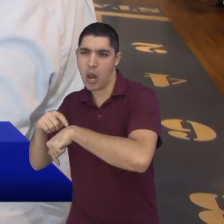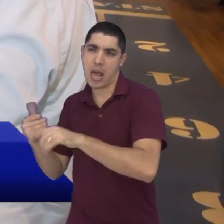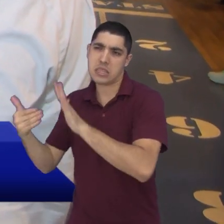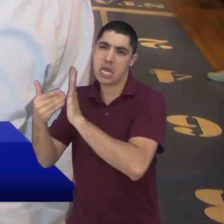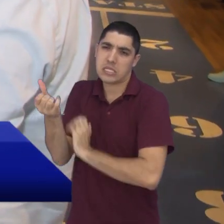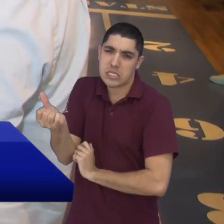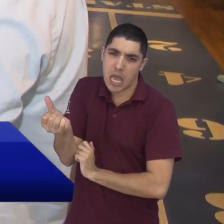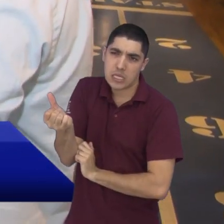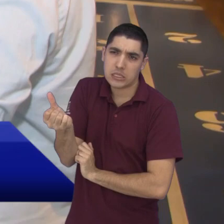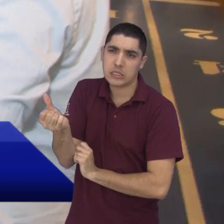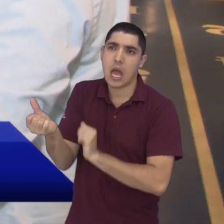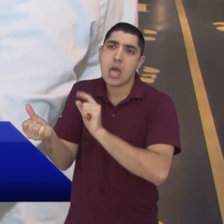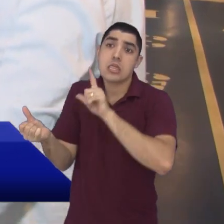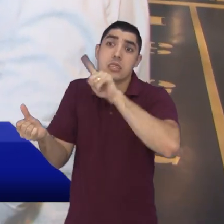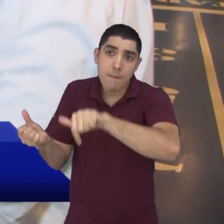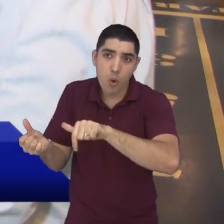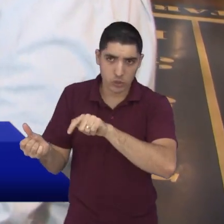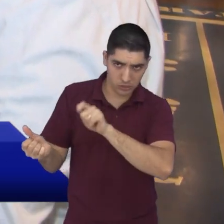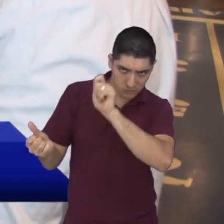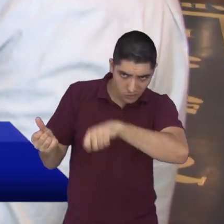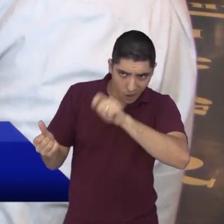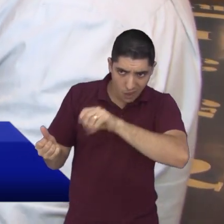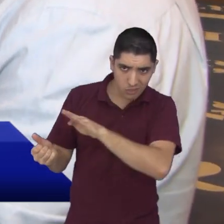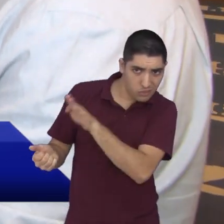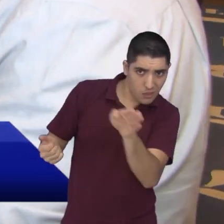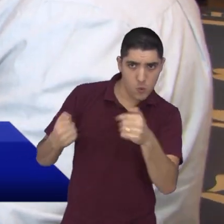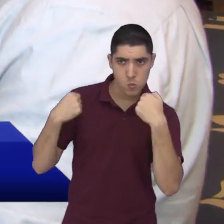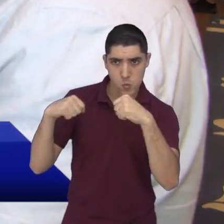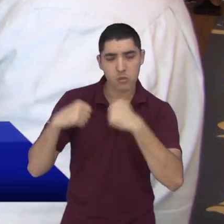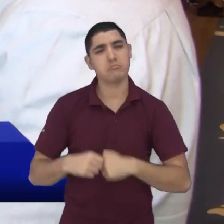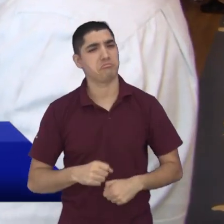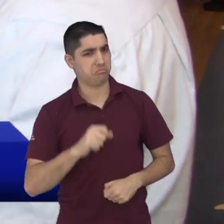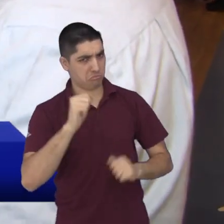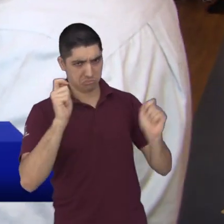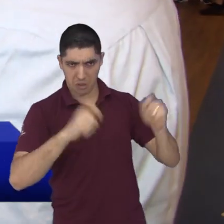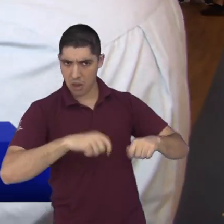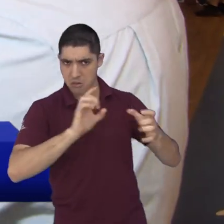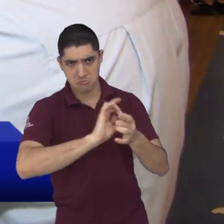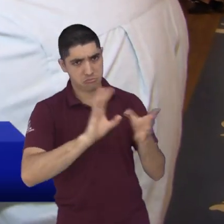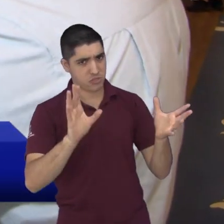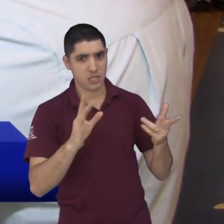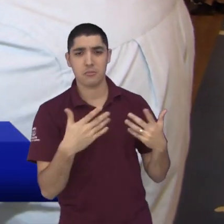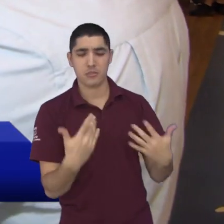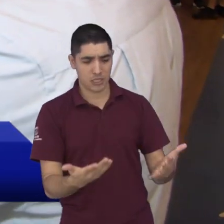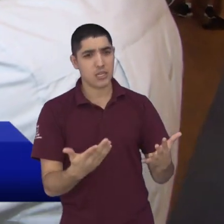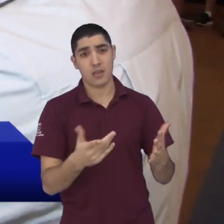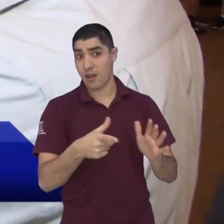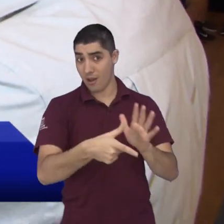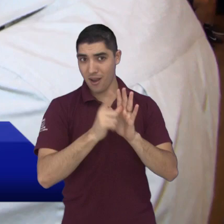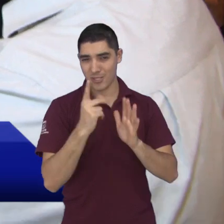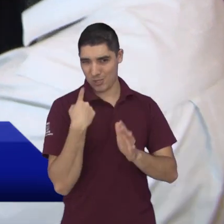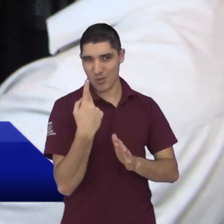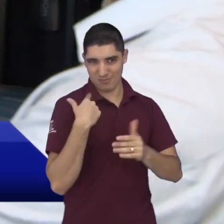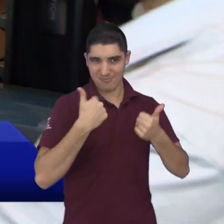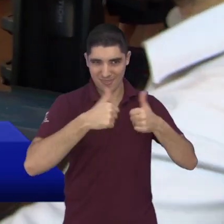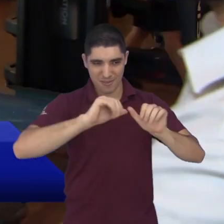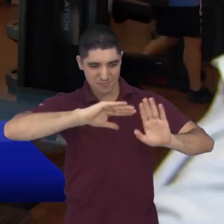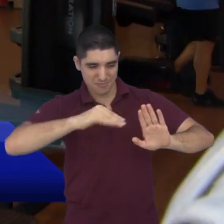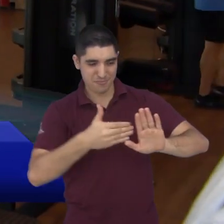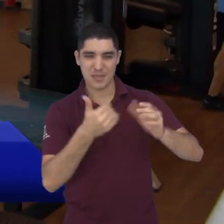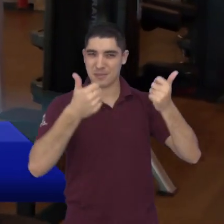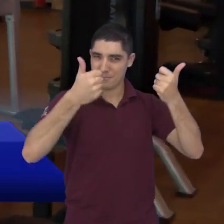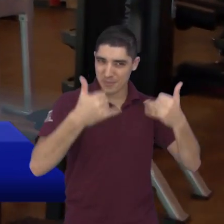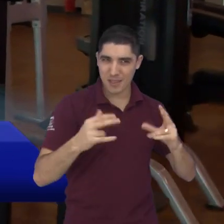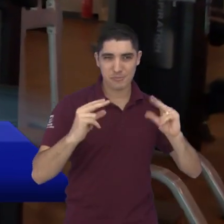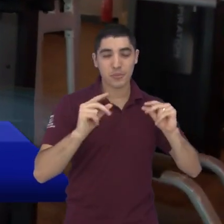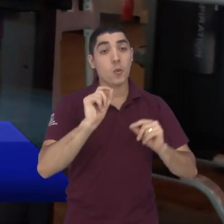saio do trabalho lá pela seis dá para ser depois disso como que fica não tem problema at uma coisa que a gente tava comentando